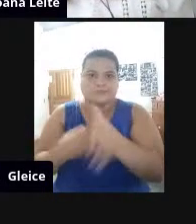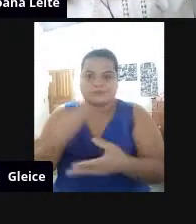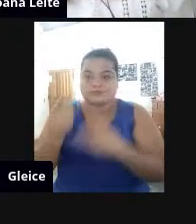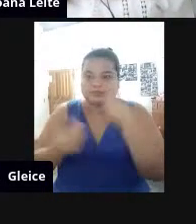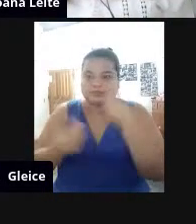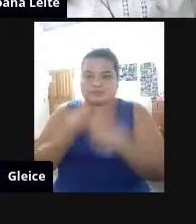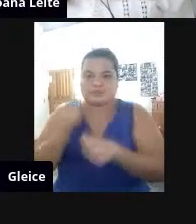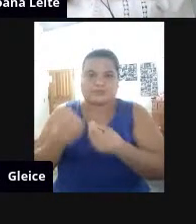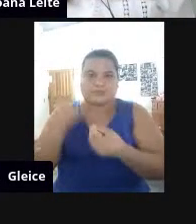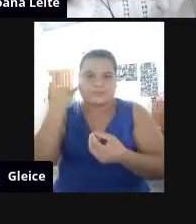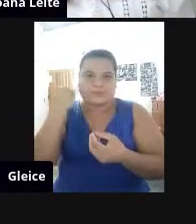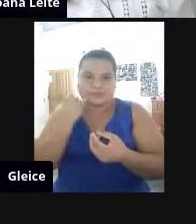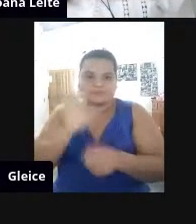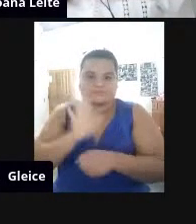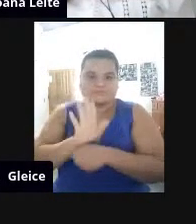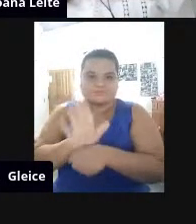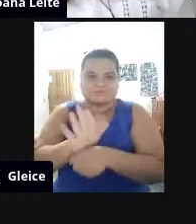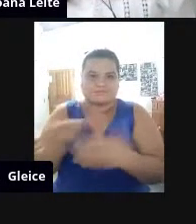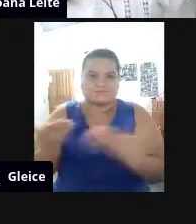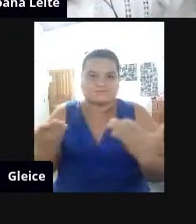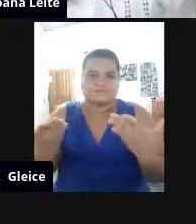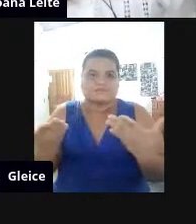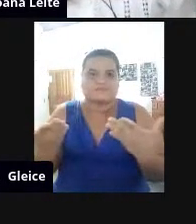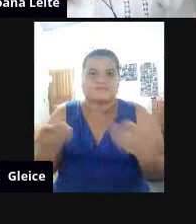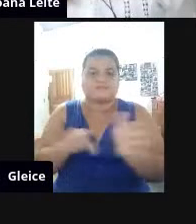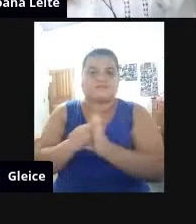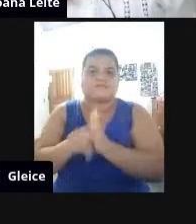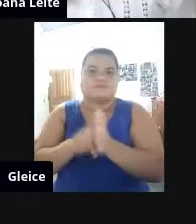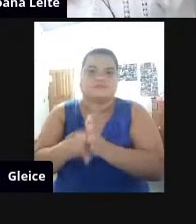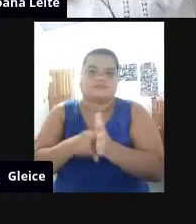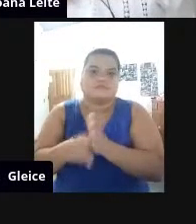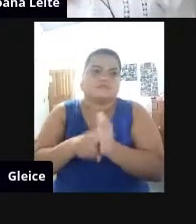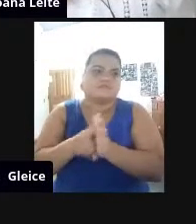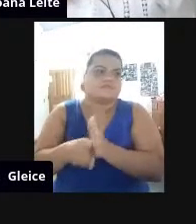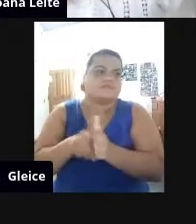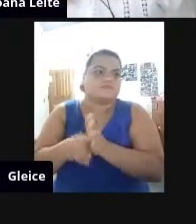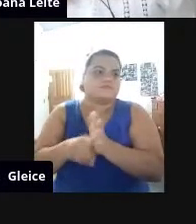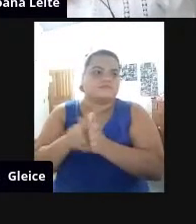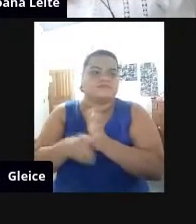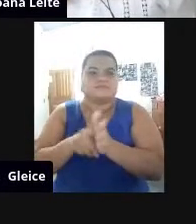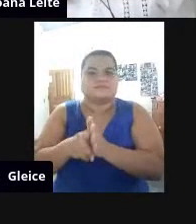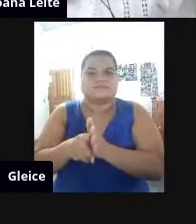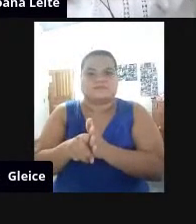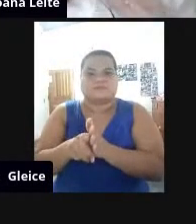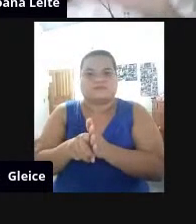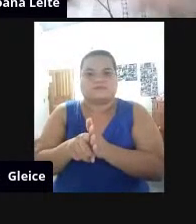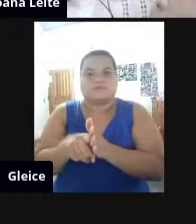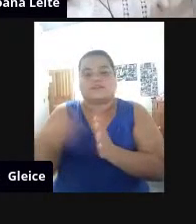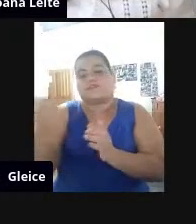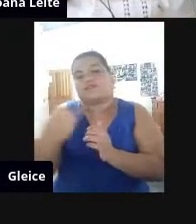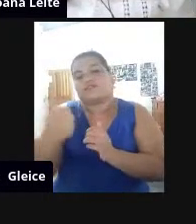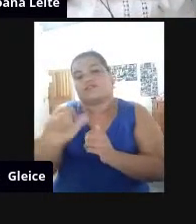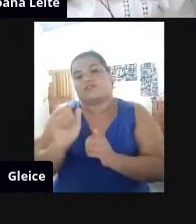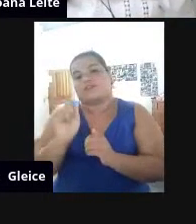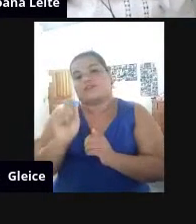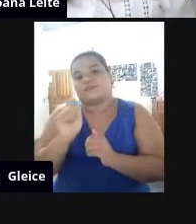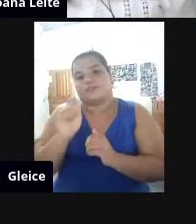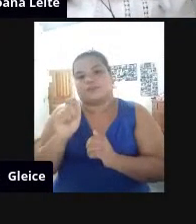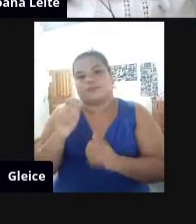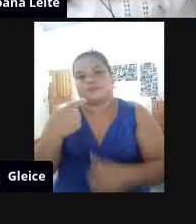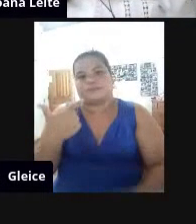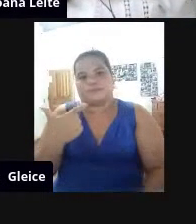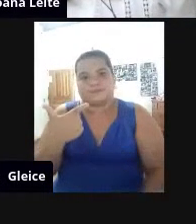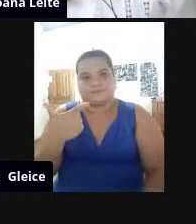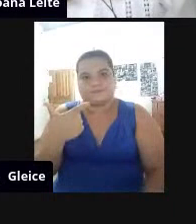aqui foi um estudo de revisão sistemática, e ao todo eles avaliaram aí 214, entraram nessa pesquisa